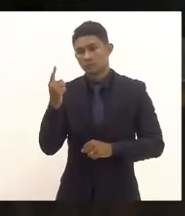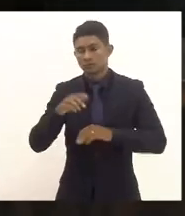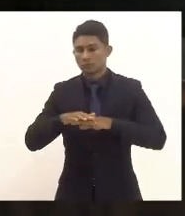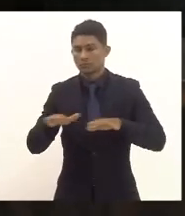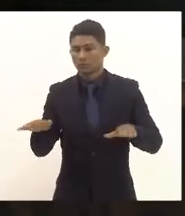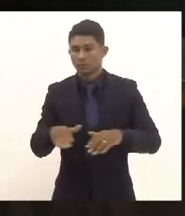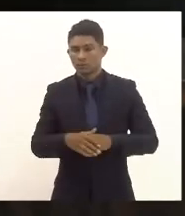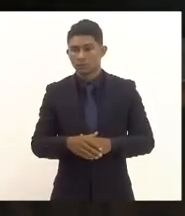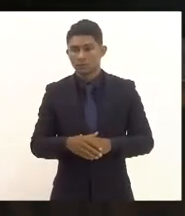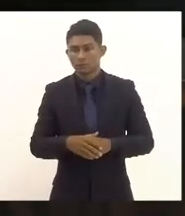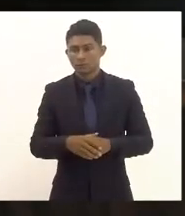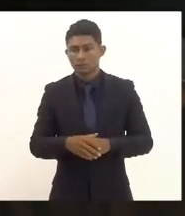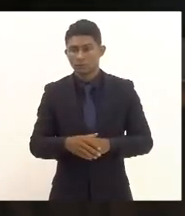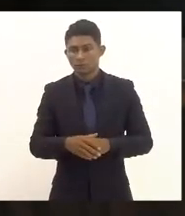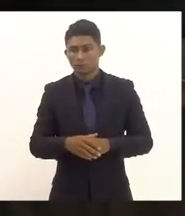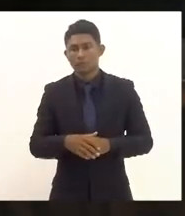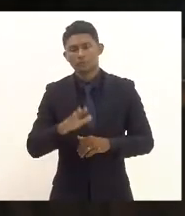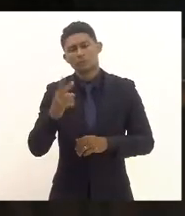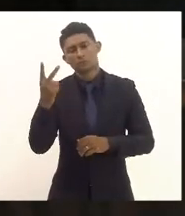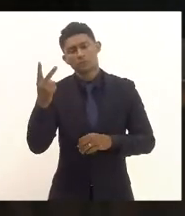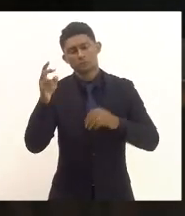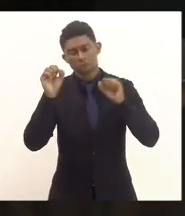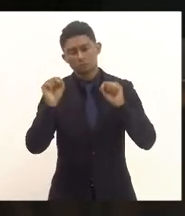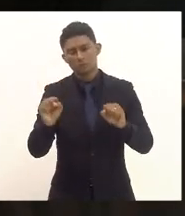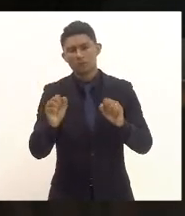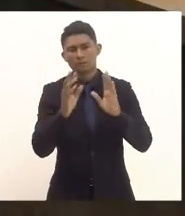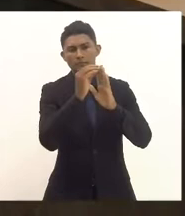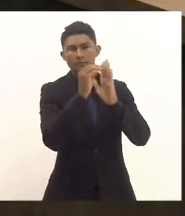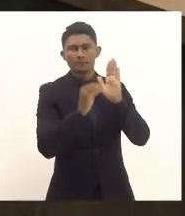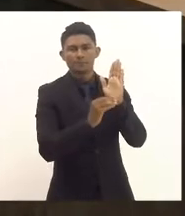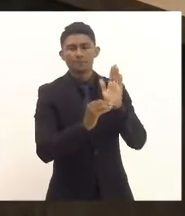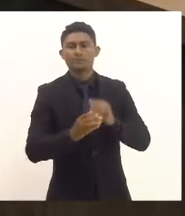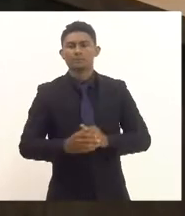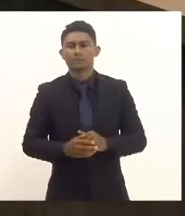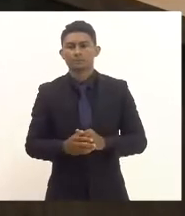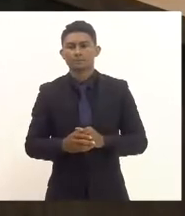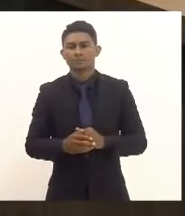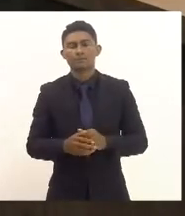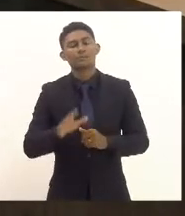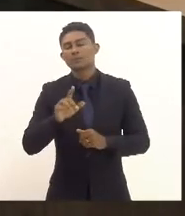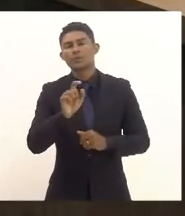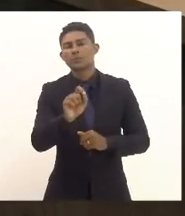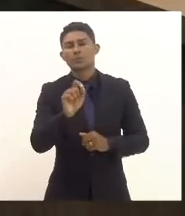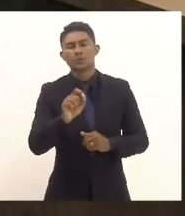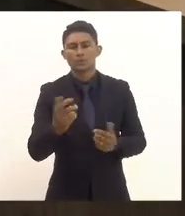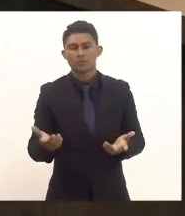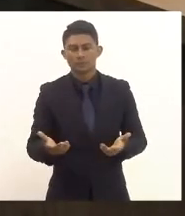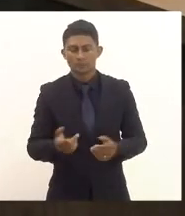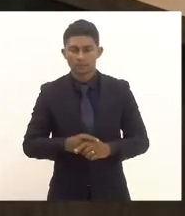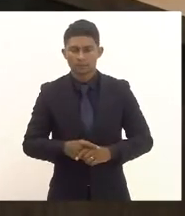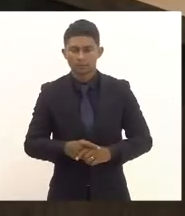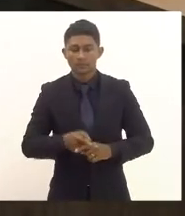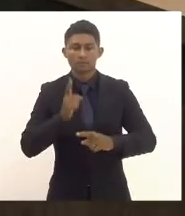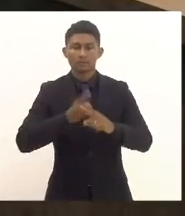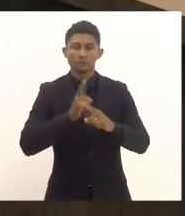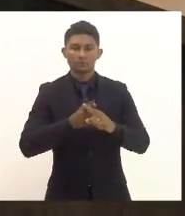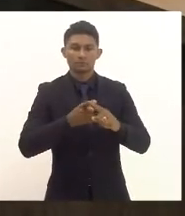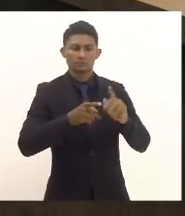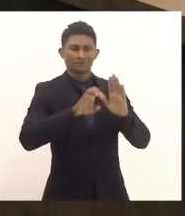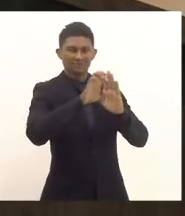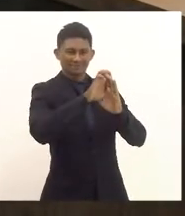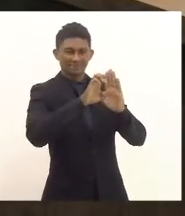tem problema vamos copiar as duas mas o que é o seguinte quando ele bate aqui a